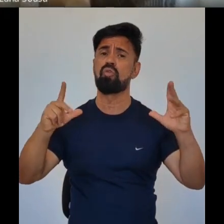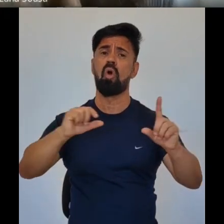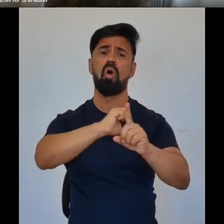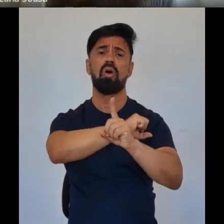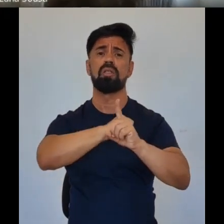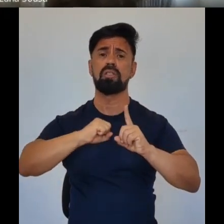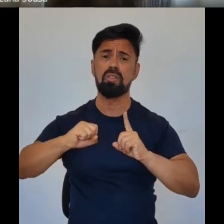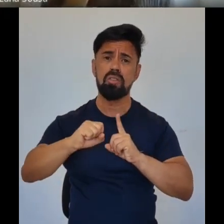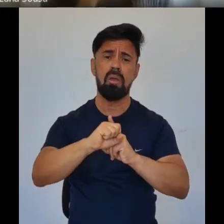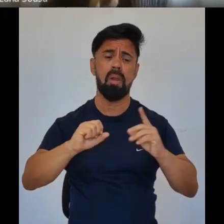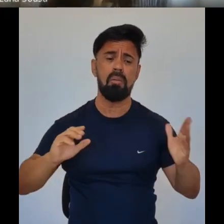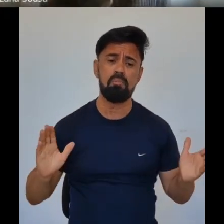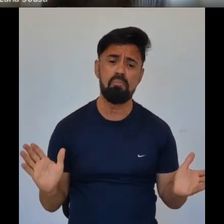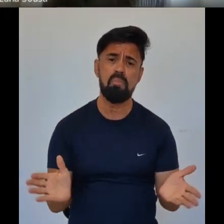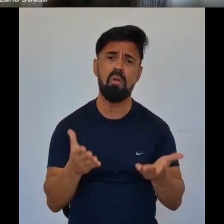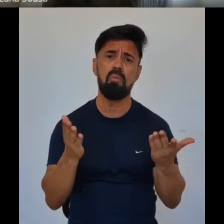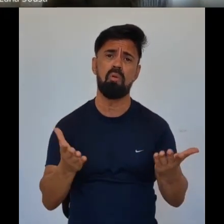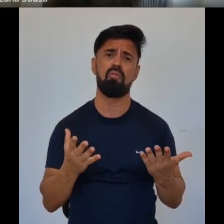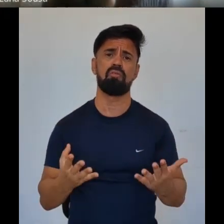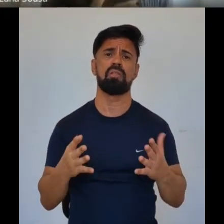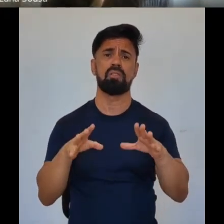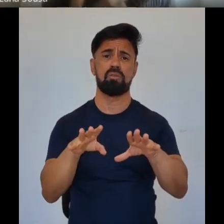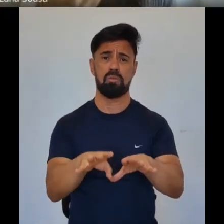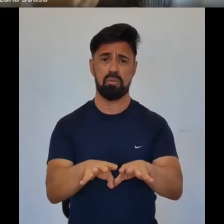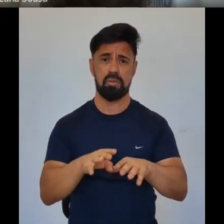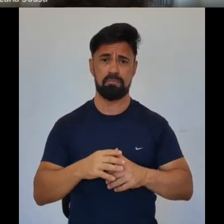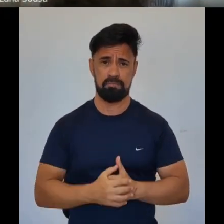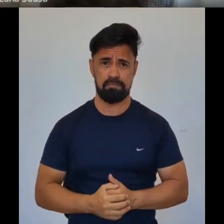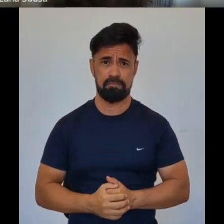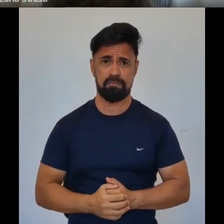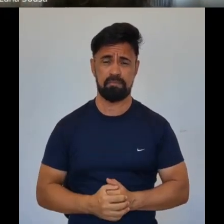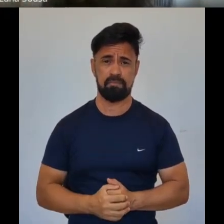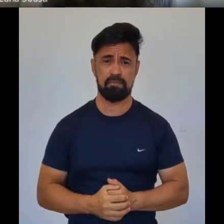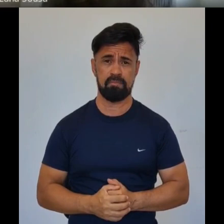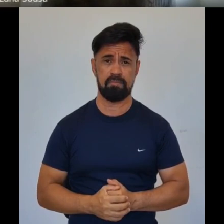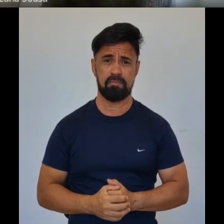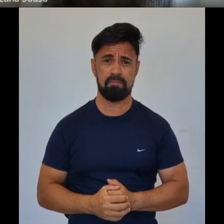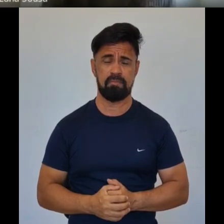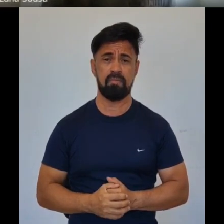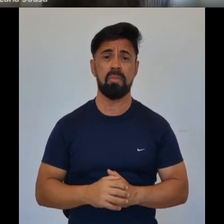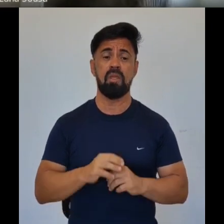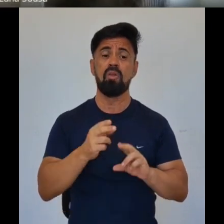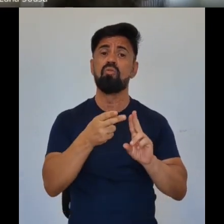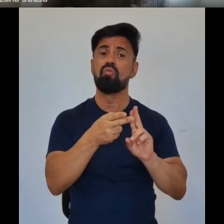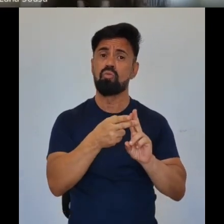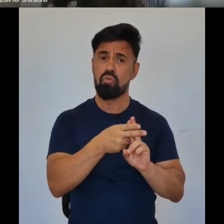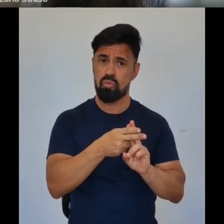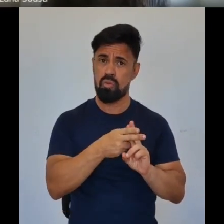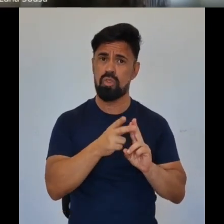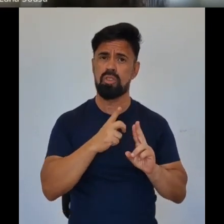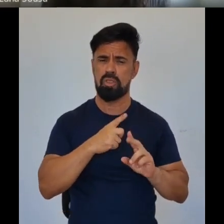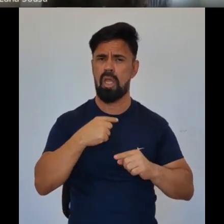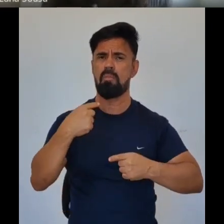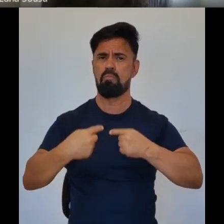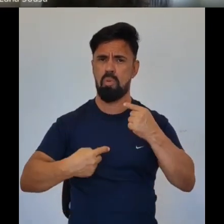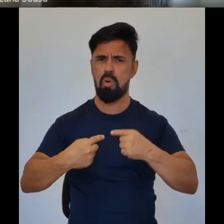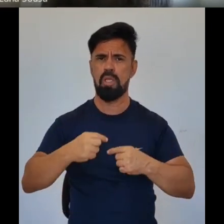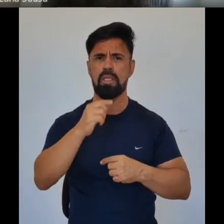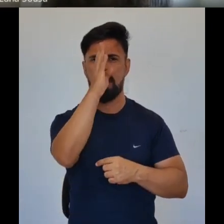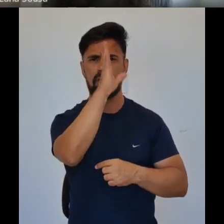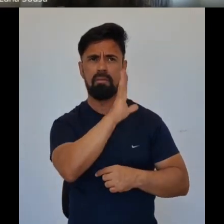perguntar, para entendermos o que para nós pode parecer estranho pelo desconhecimento, né? Então, é um movimento de toda